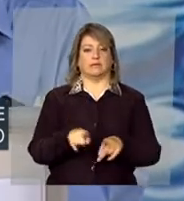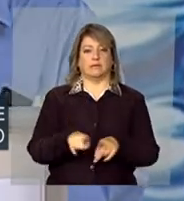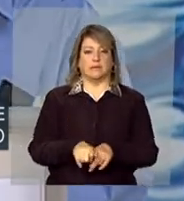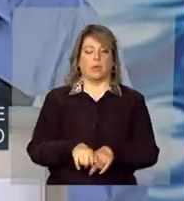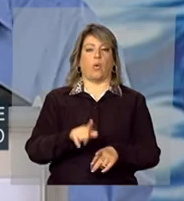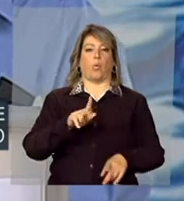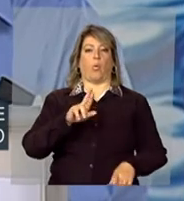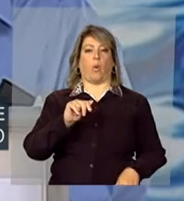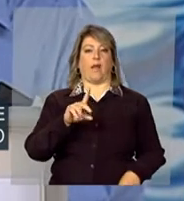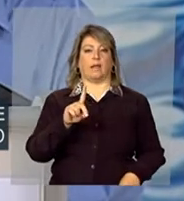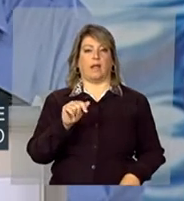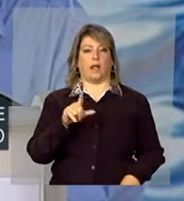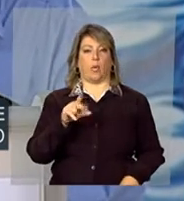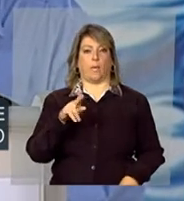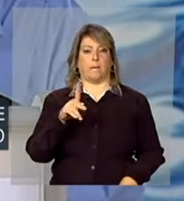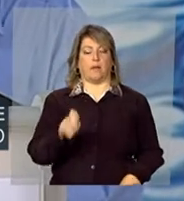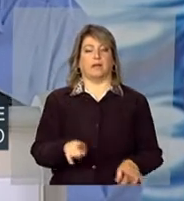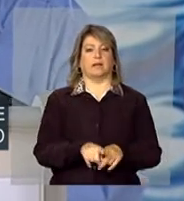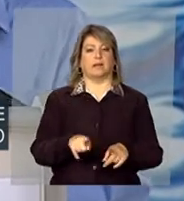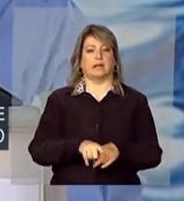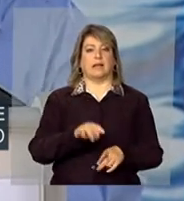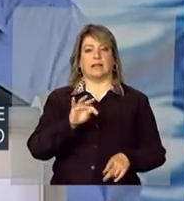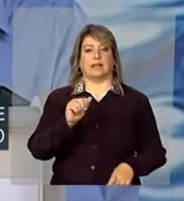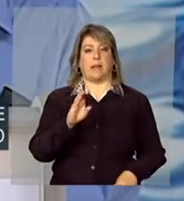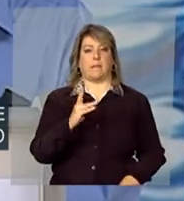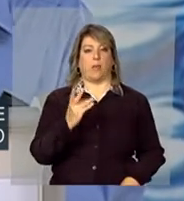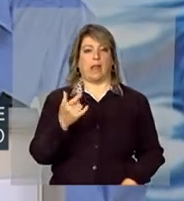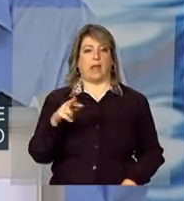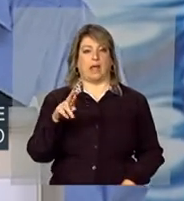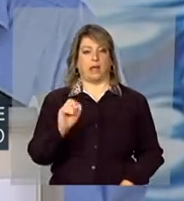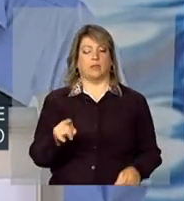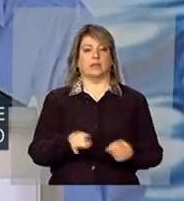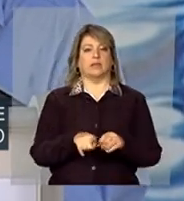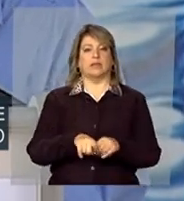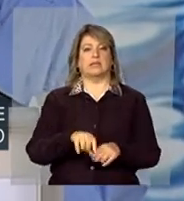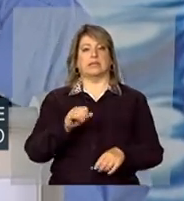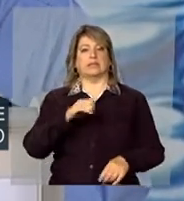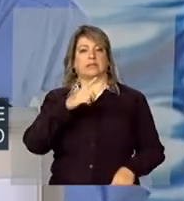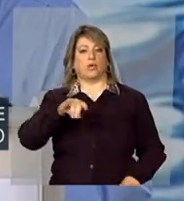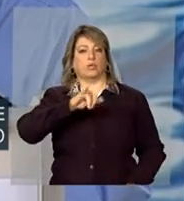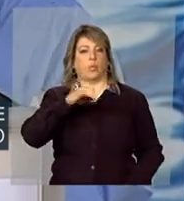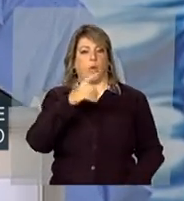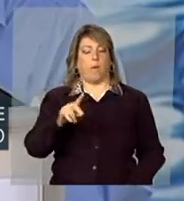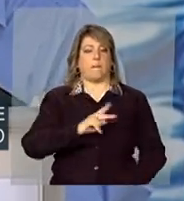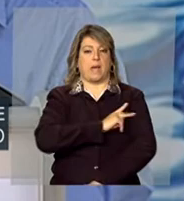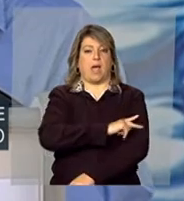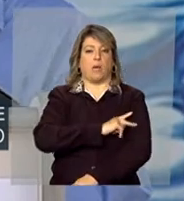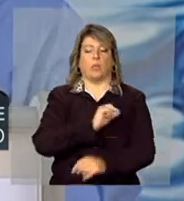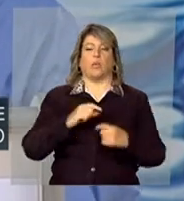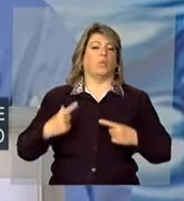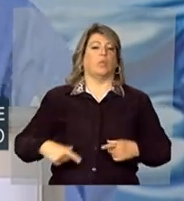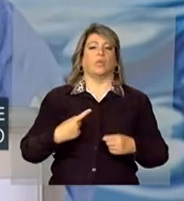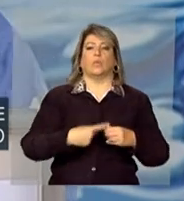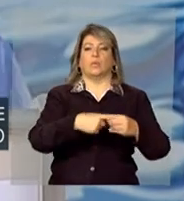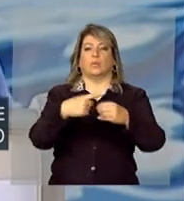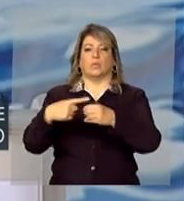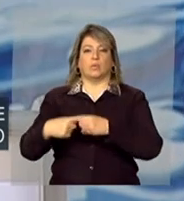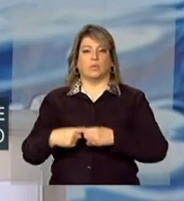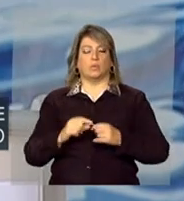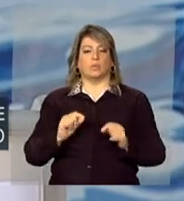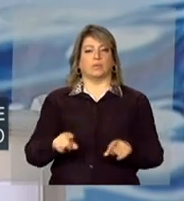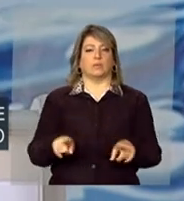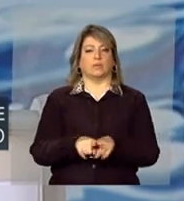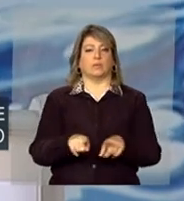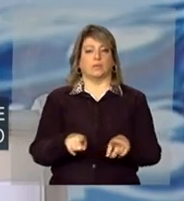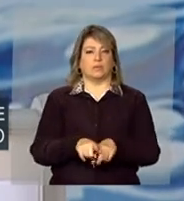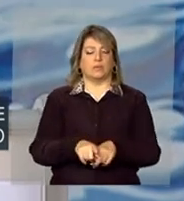Guadalupe, Tabuleiros Litorâneos, São João do Piauí, dos investimentos em esgotamentos